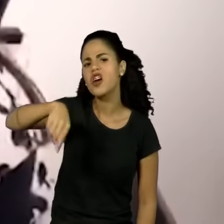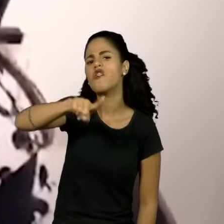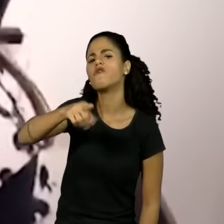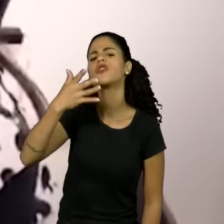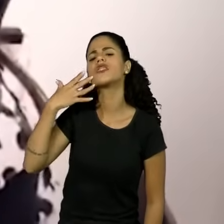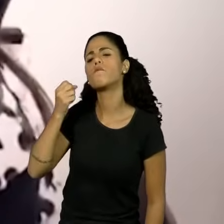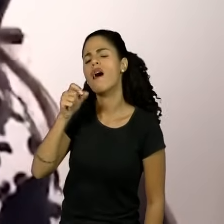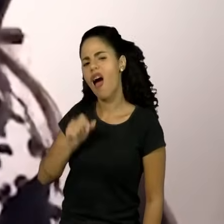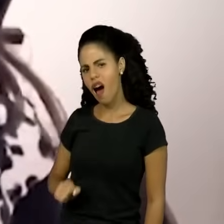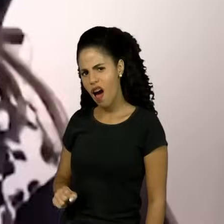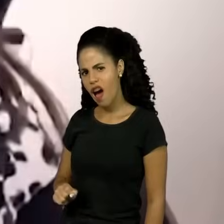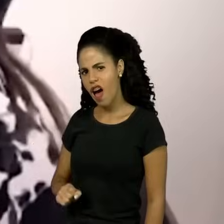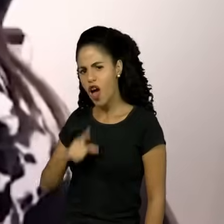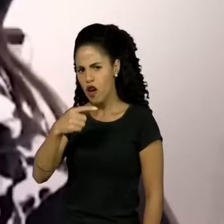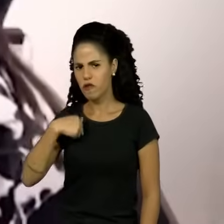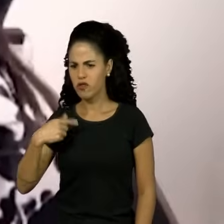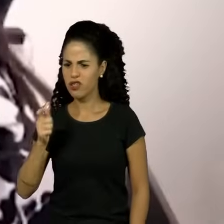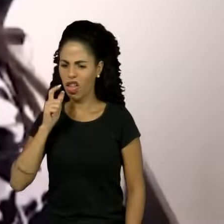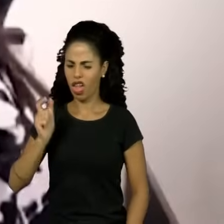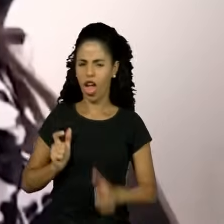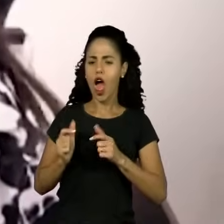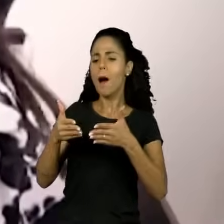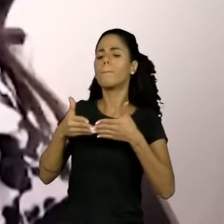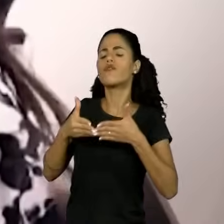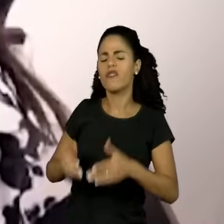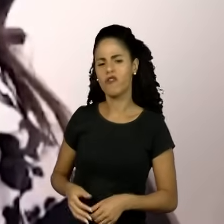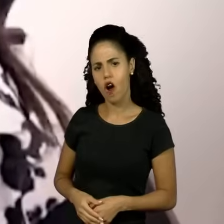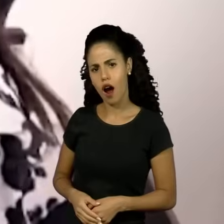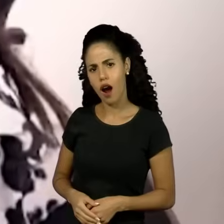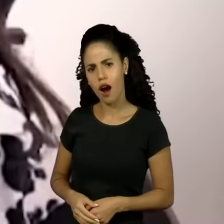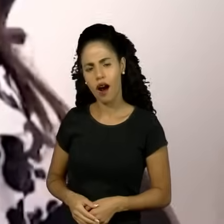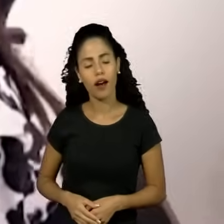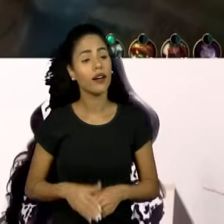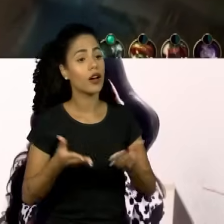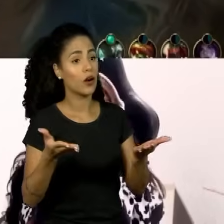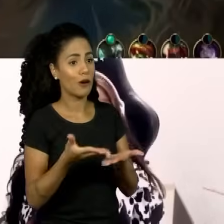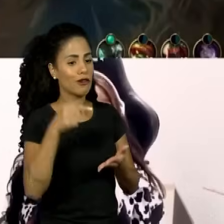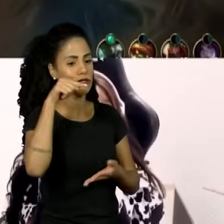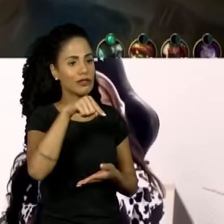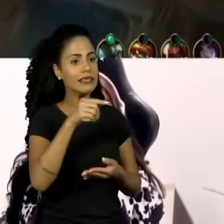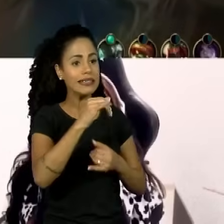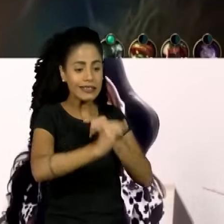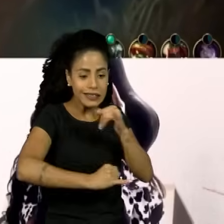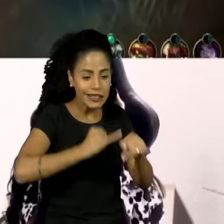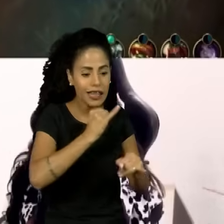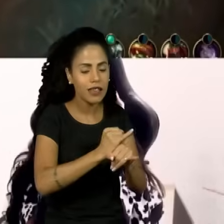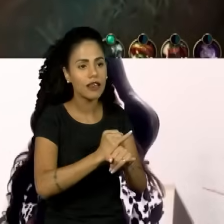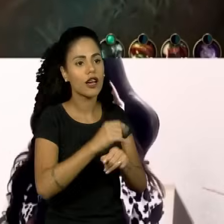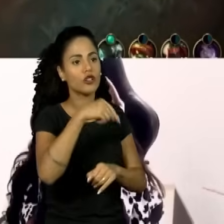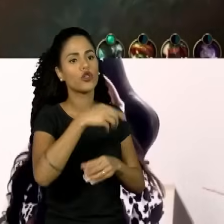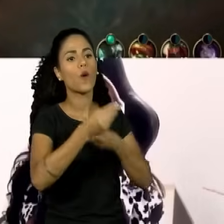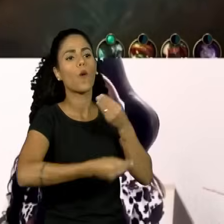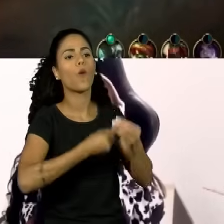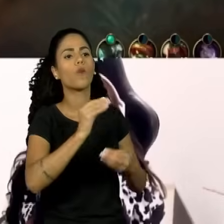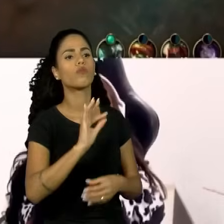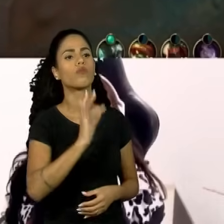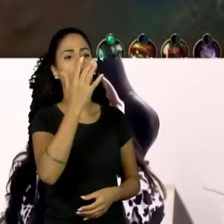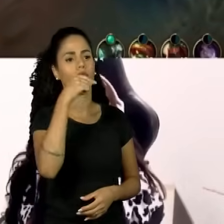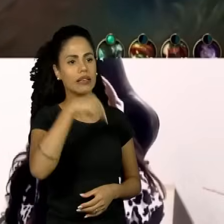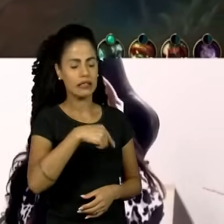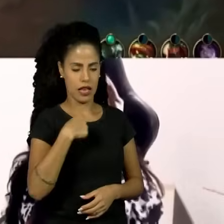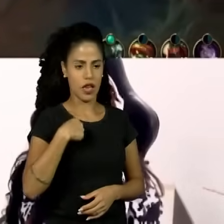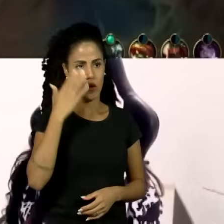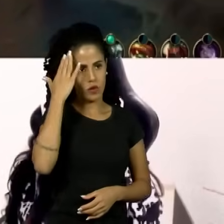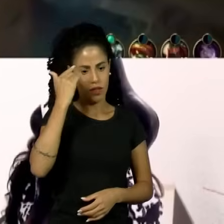é branca? Você tem que falar, por favor. Nesse universo, hoje em dia, eu acho que eu sou